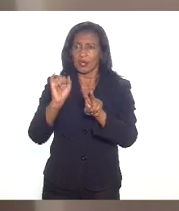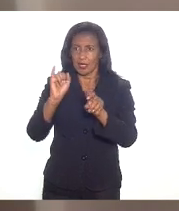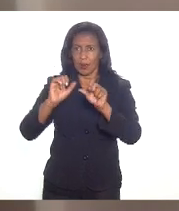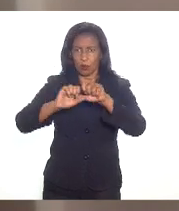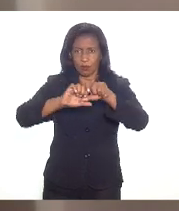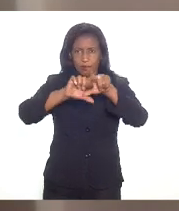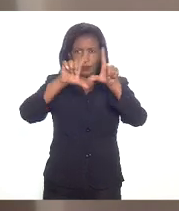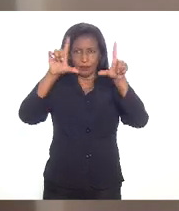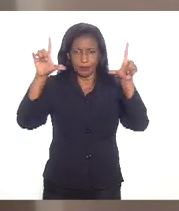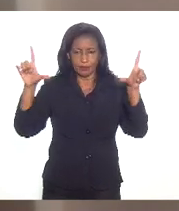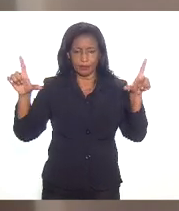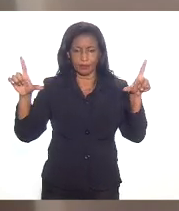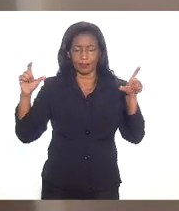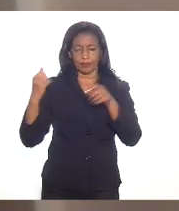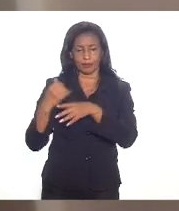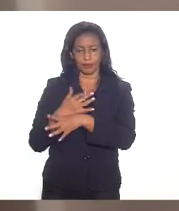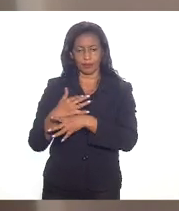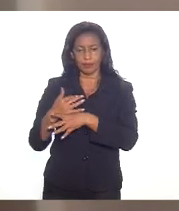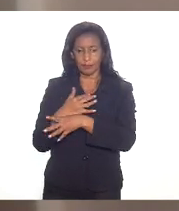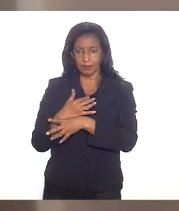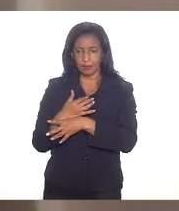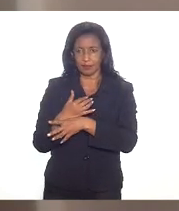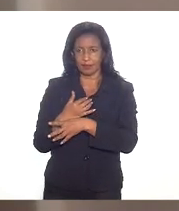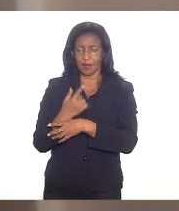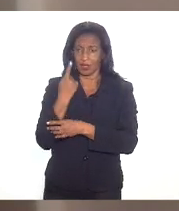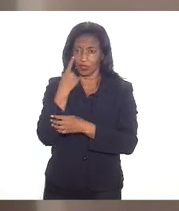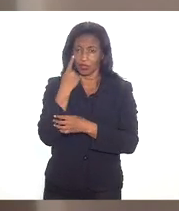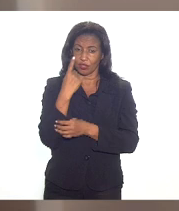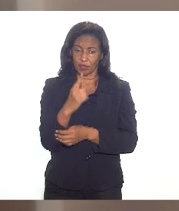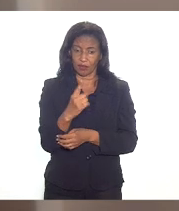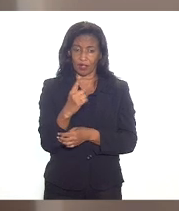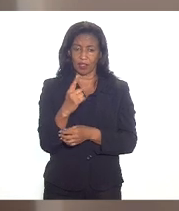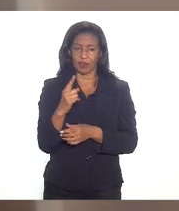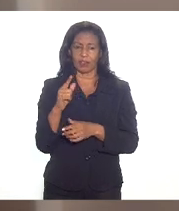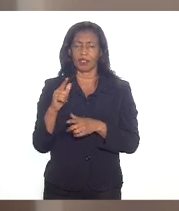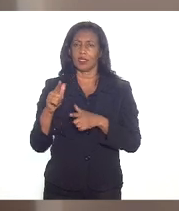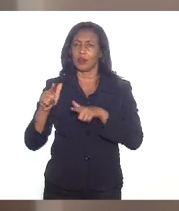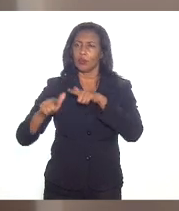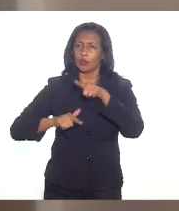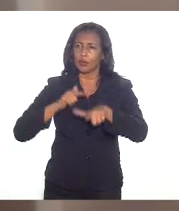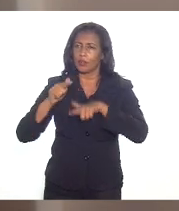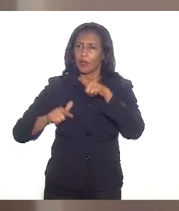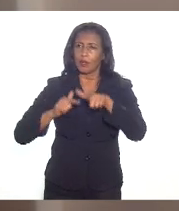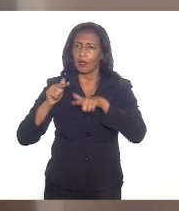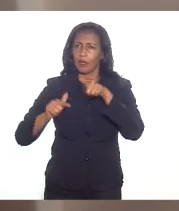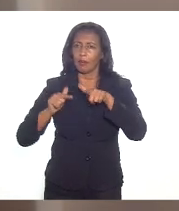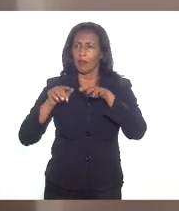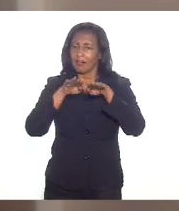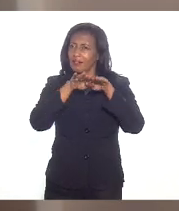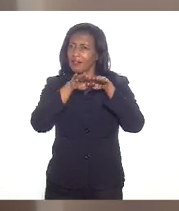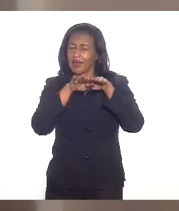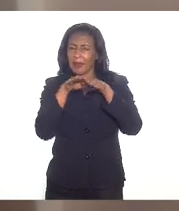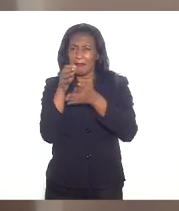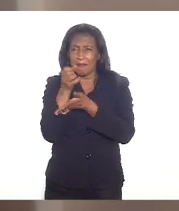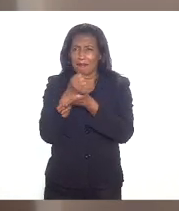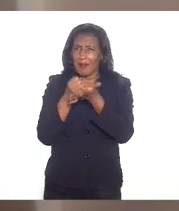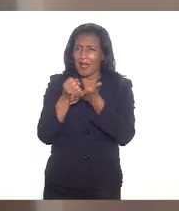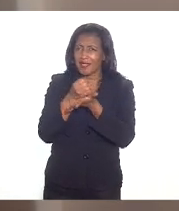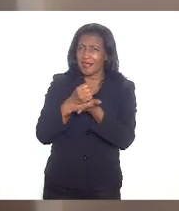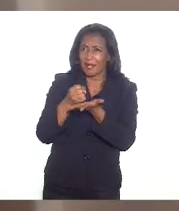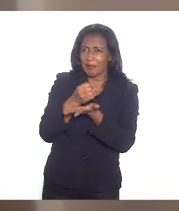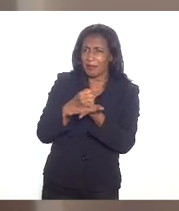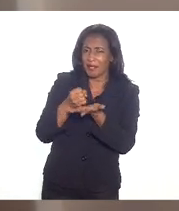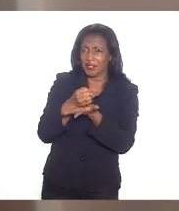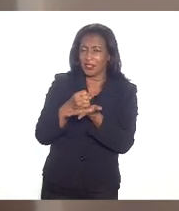aqui a cidade do Rio de Janeiro, a gente já vai ver que o emprego formal ele está basicamente, né,